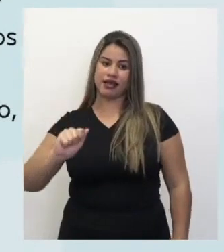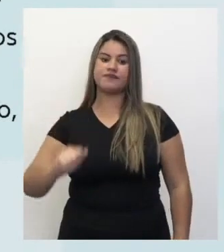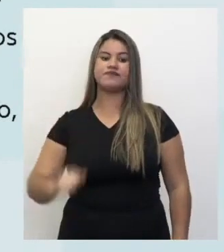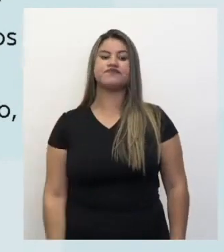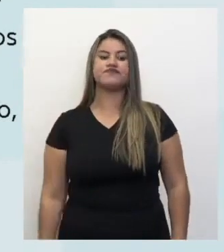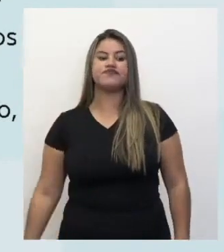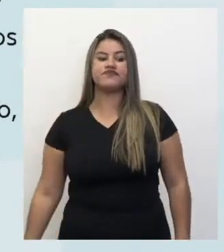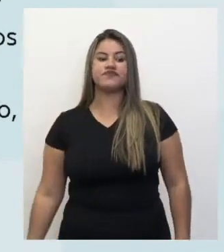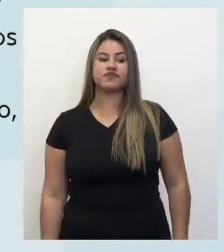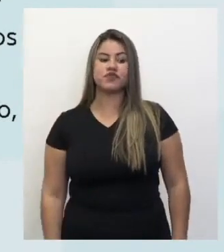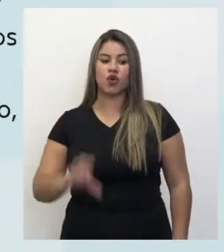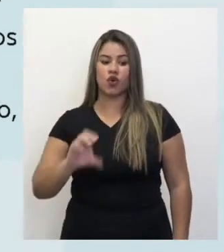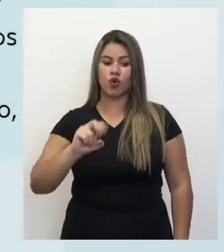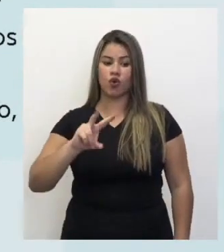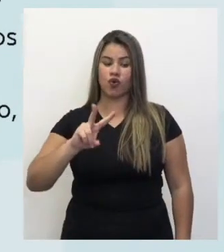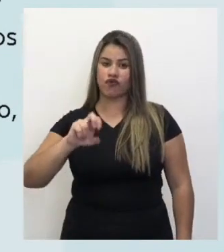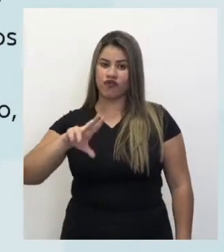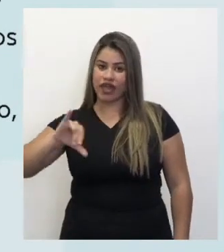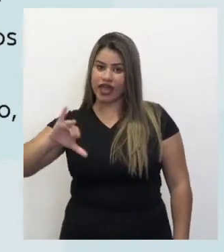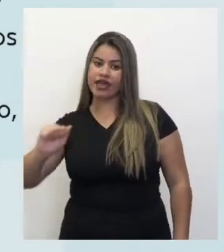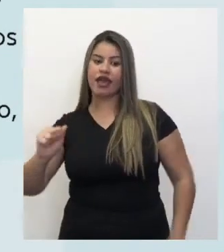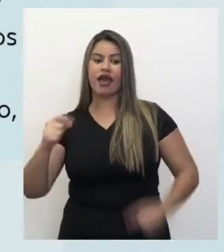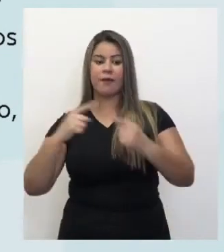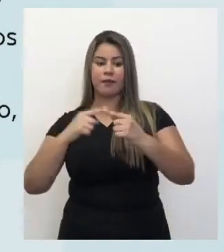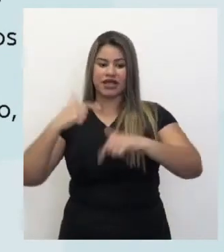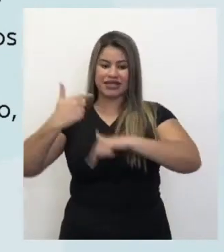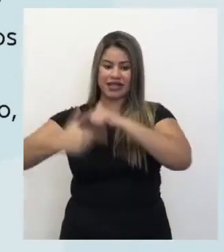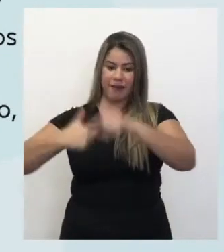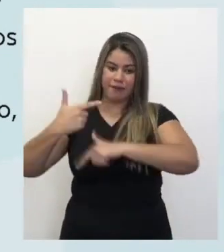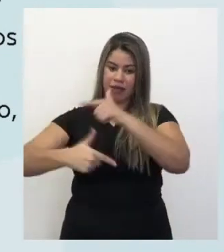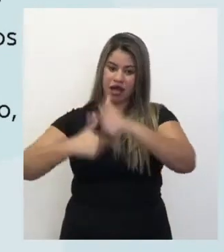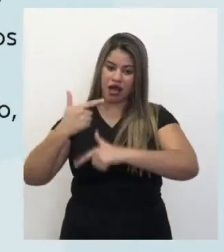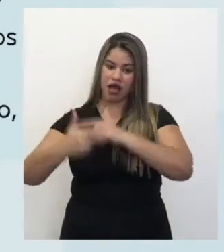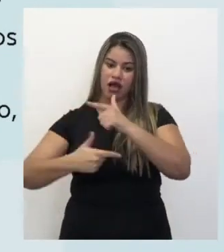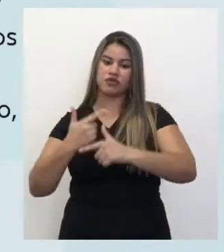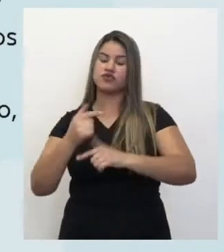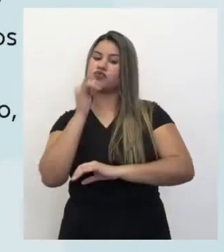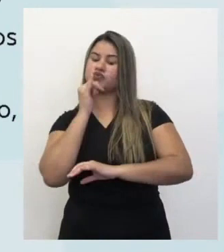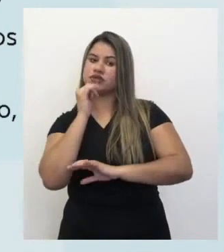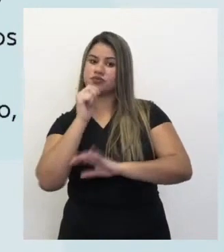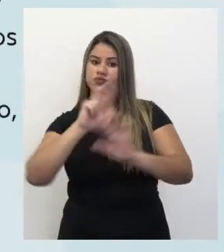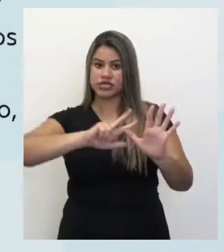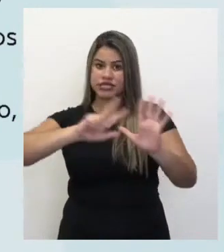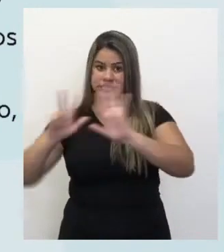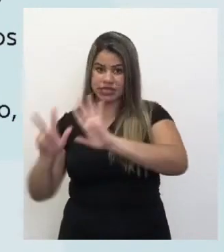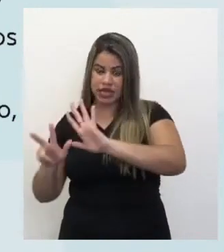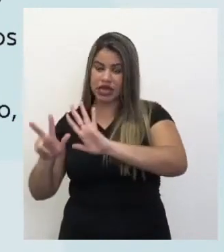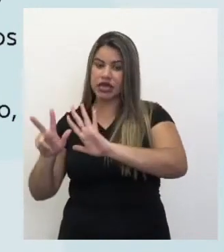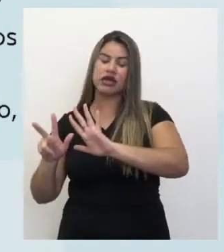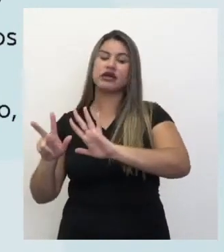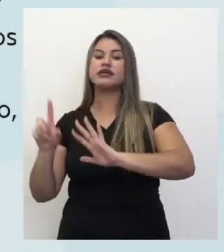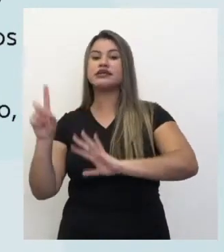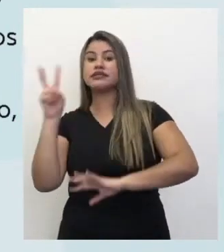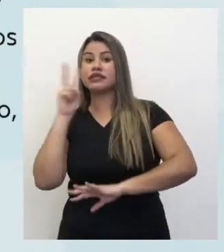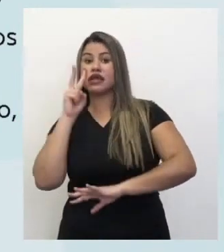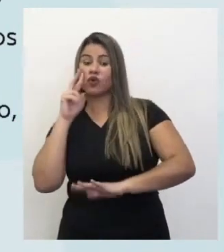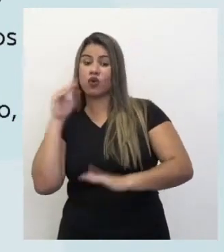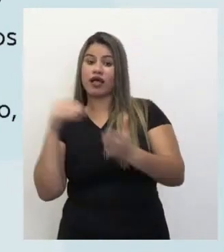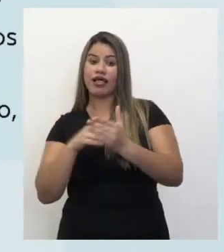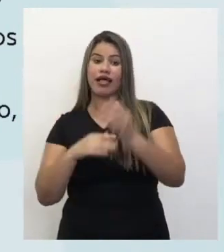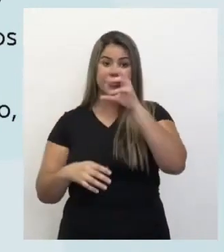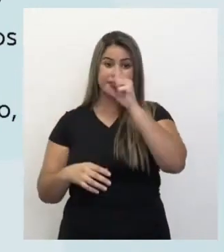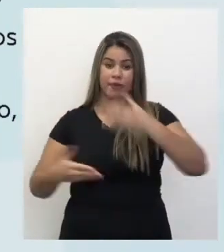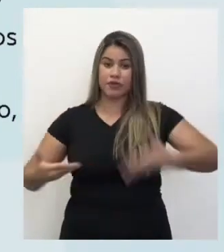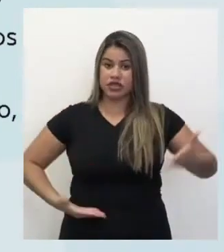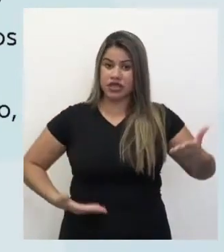corveia é trabalho compulsório no manso senhorial. Então, a semana tem 7 dias, de segunda a sábado, você, servo,